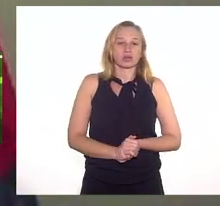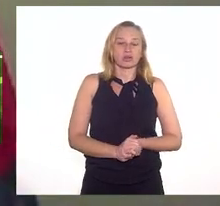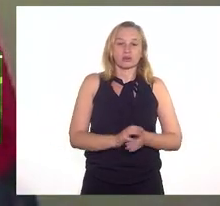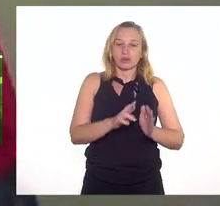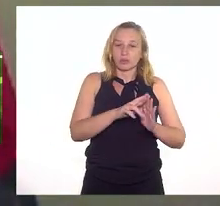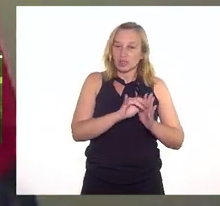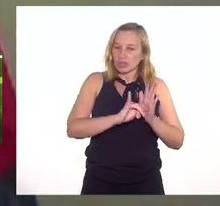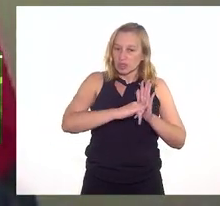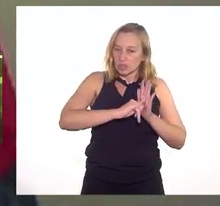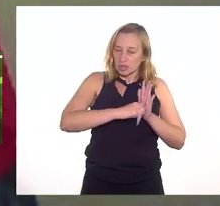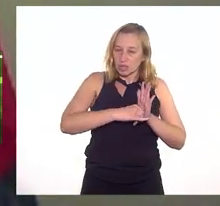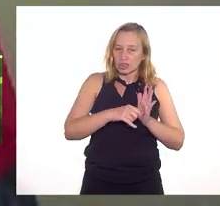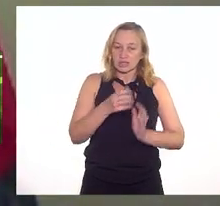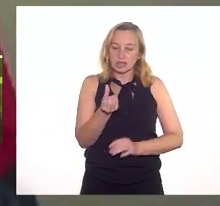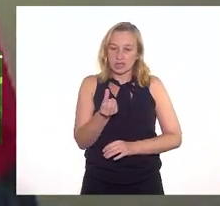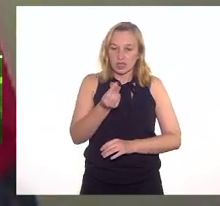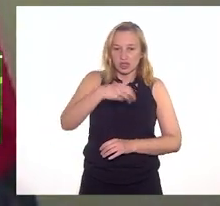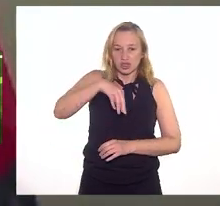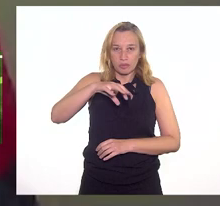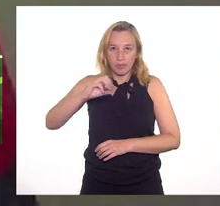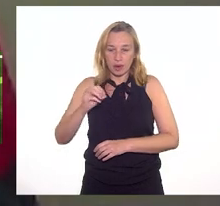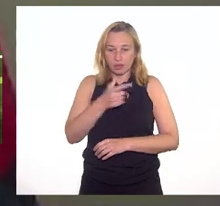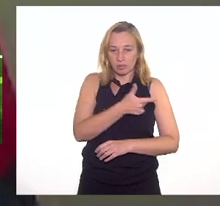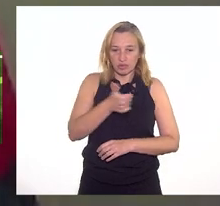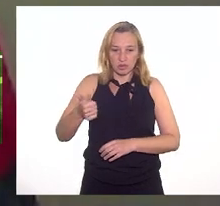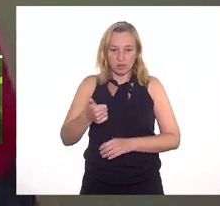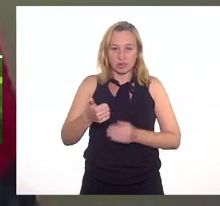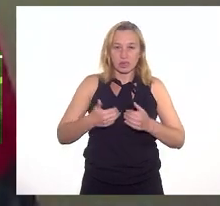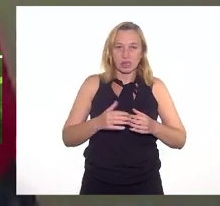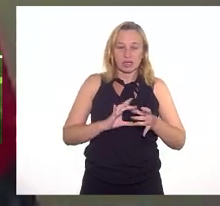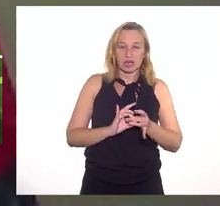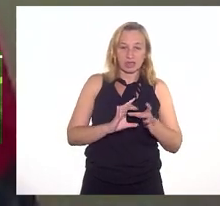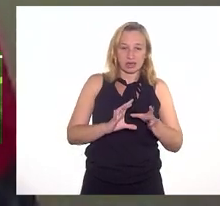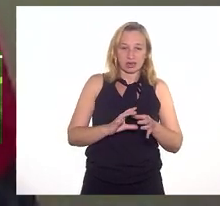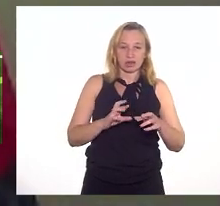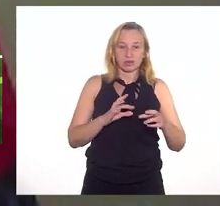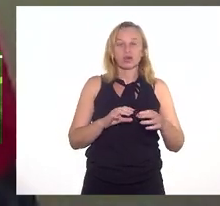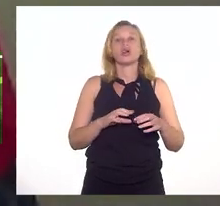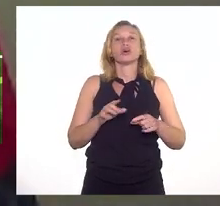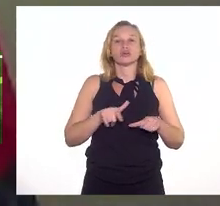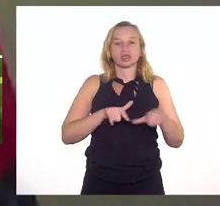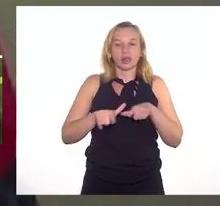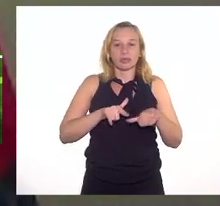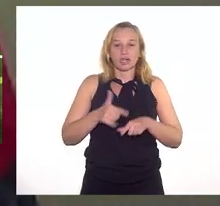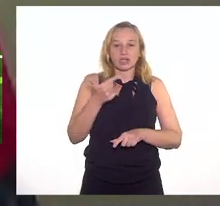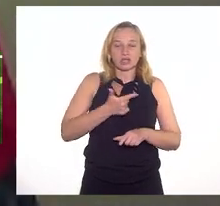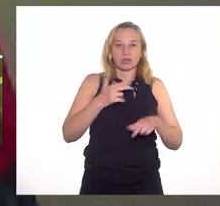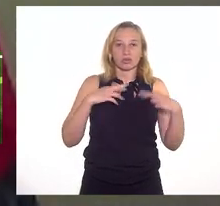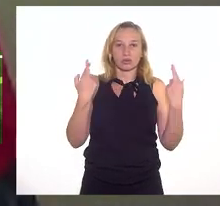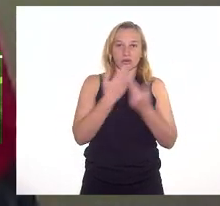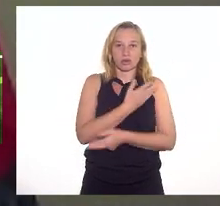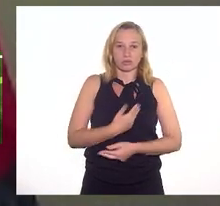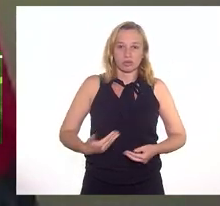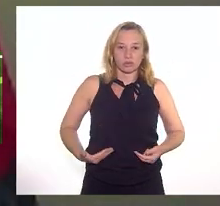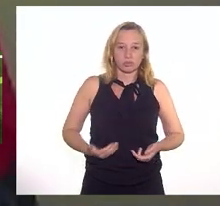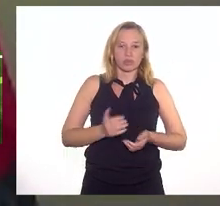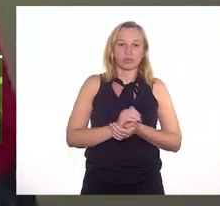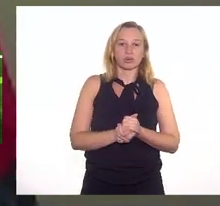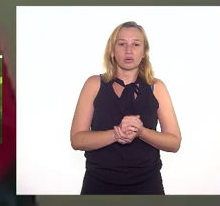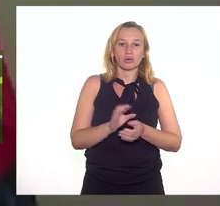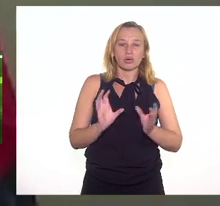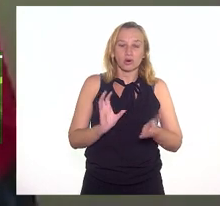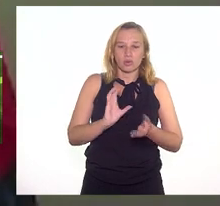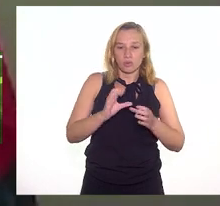edital publicado em 6 de maio de 2021, declaro abertos os trabalhos da segunda audiência pública da Comissão de